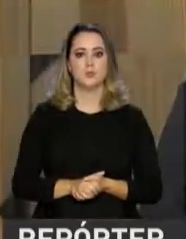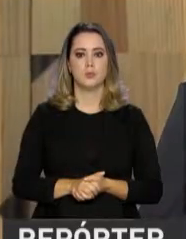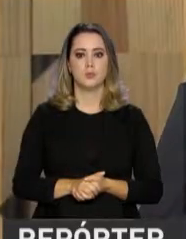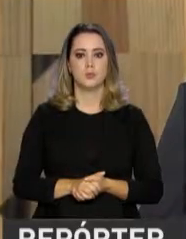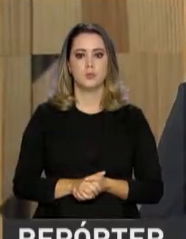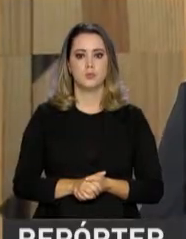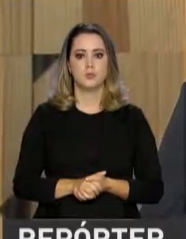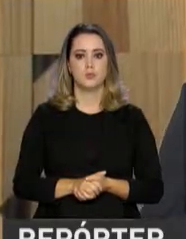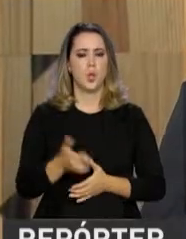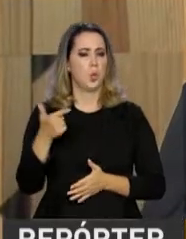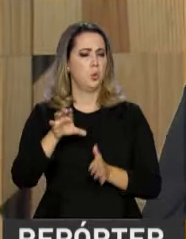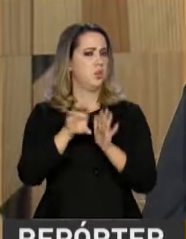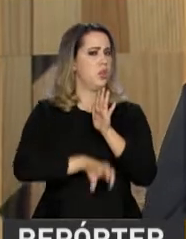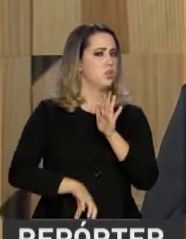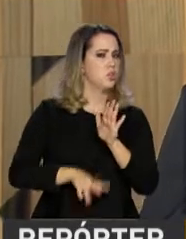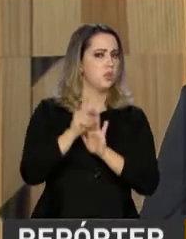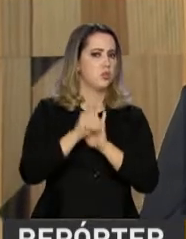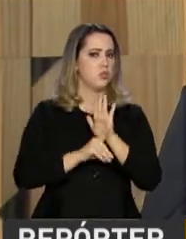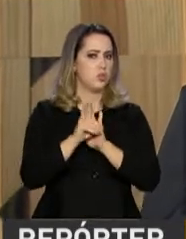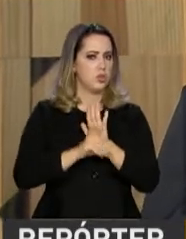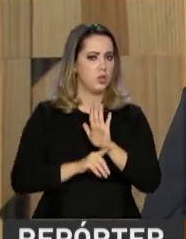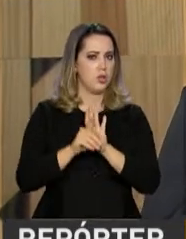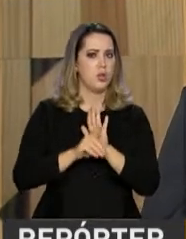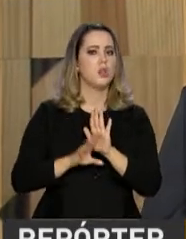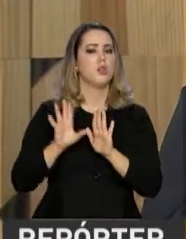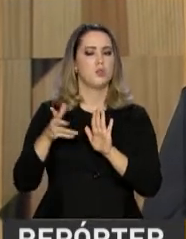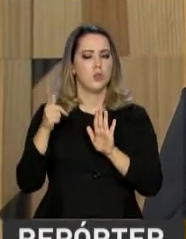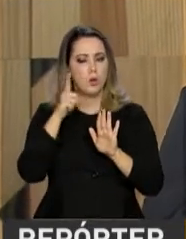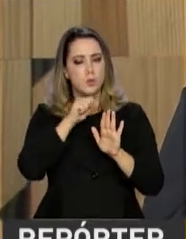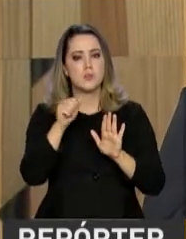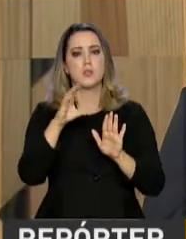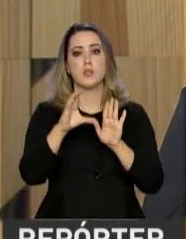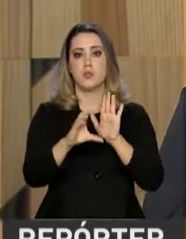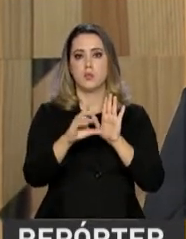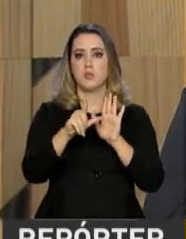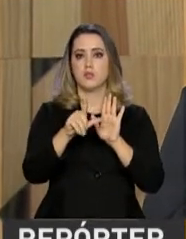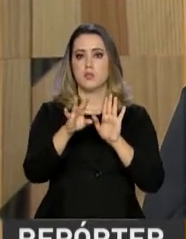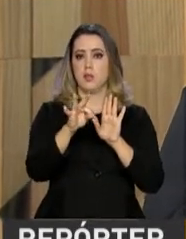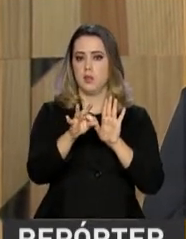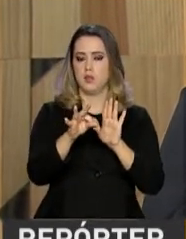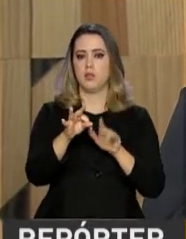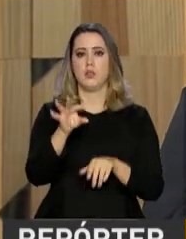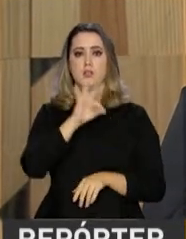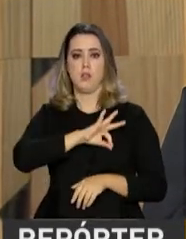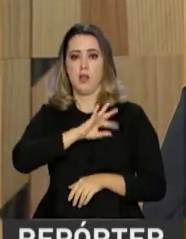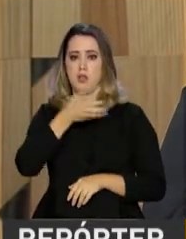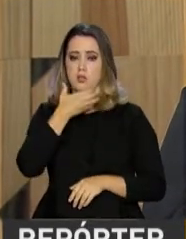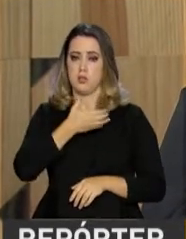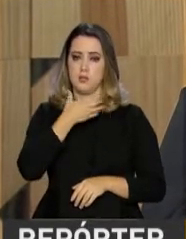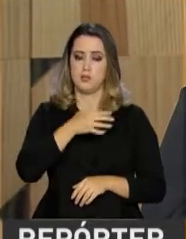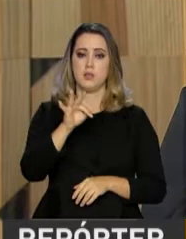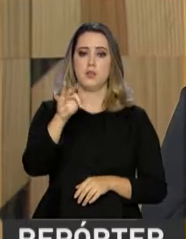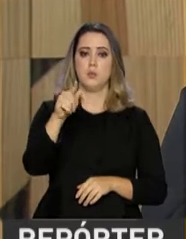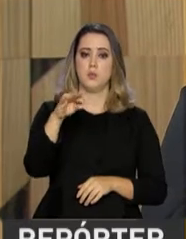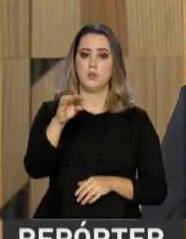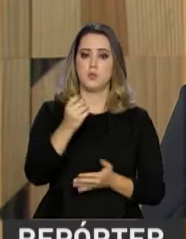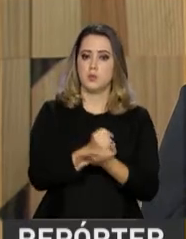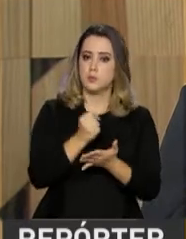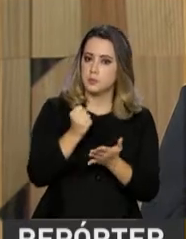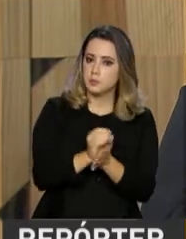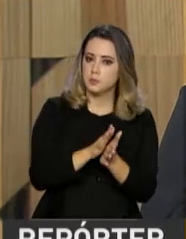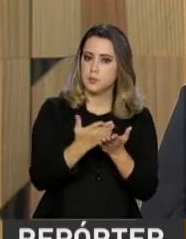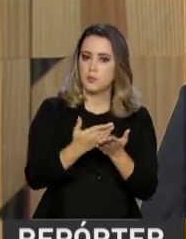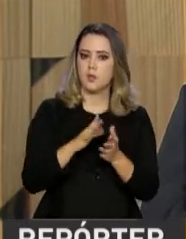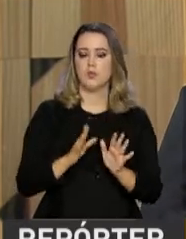ela não retira direitos já conquistados pela cet como o 13º salário fgts a carteira de trabalho